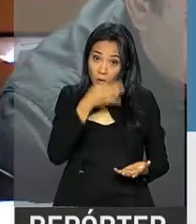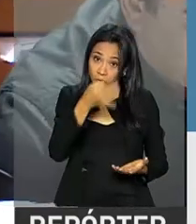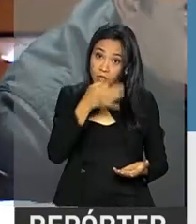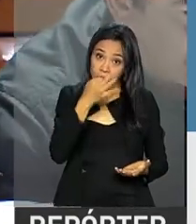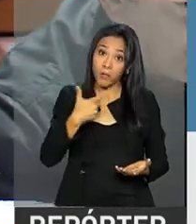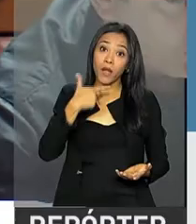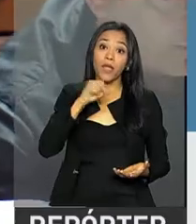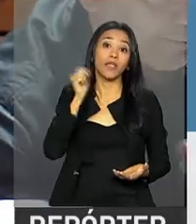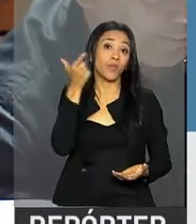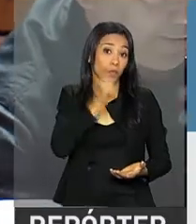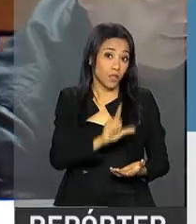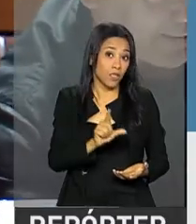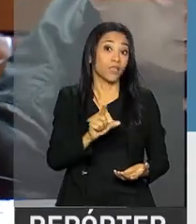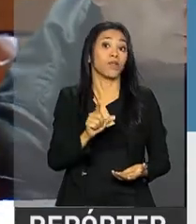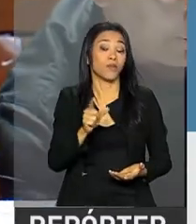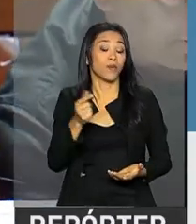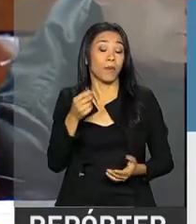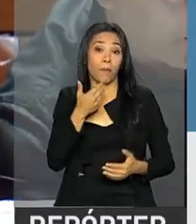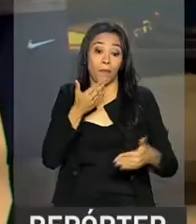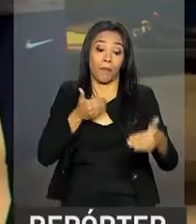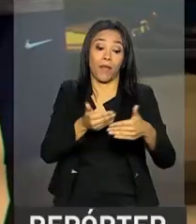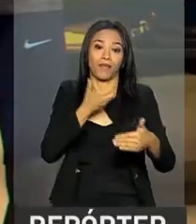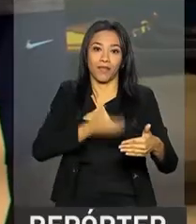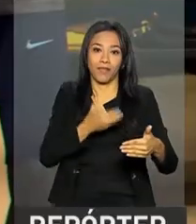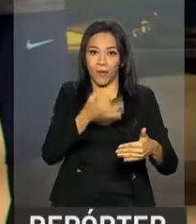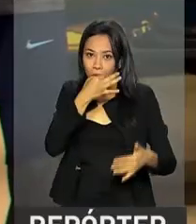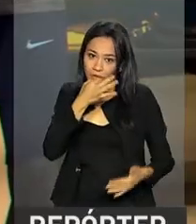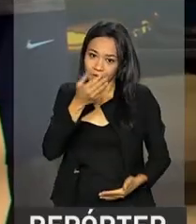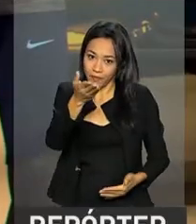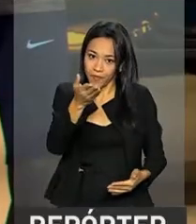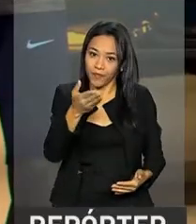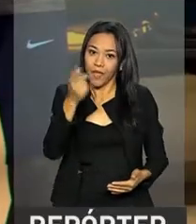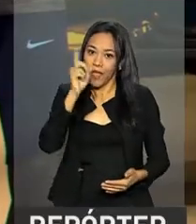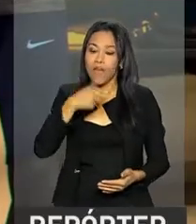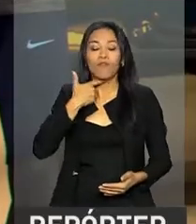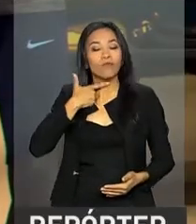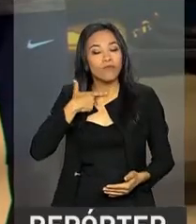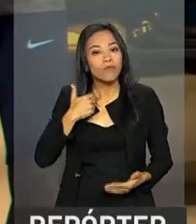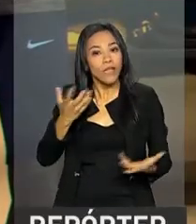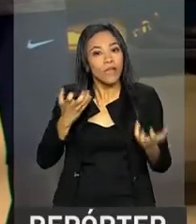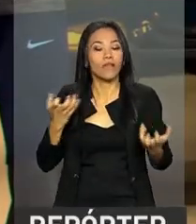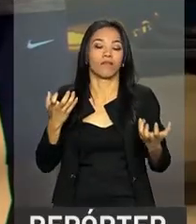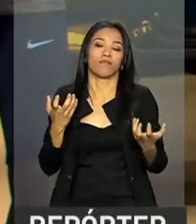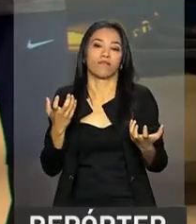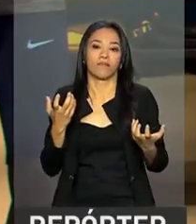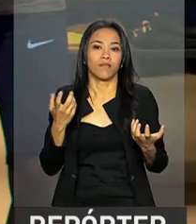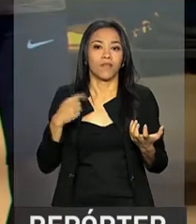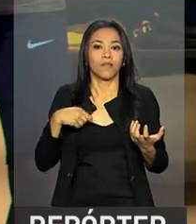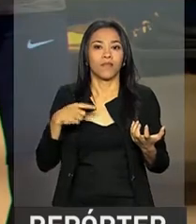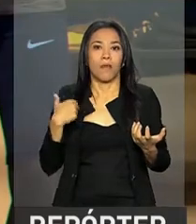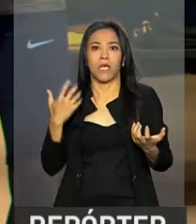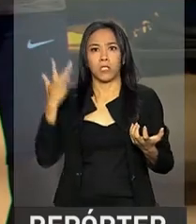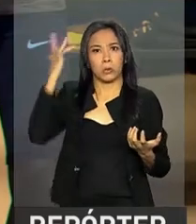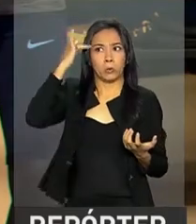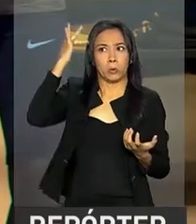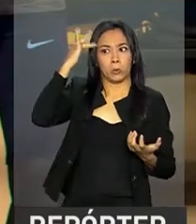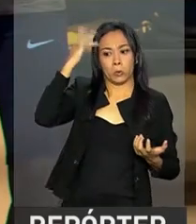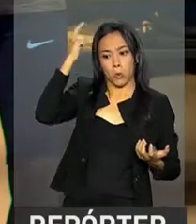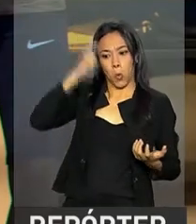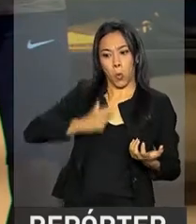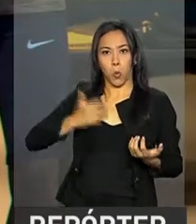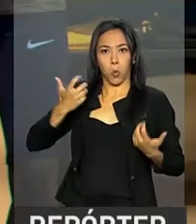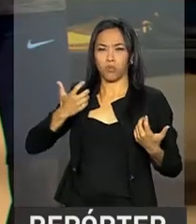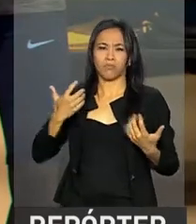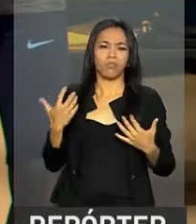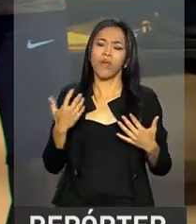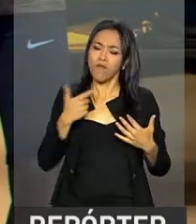de quem já conseguiu um emprego perto do natal que mais brilham os olhos ea força de vontade acho que não preciso nem chegou ex pede o diferenciado